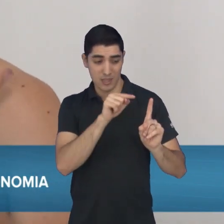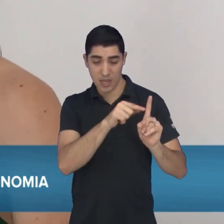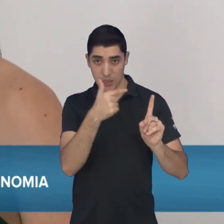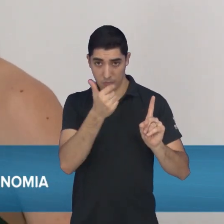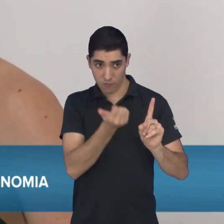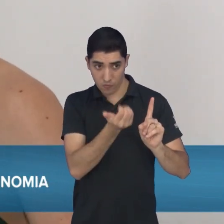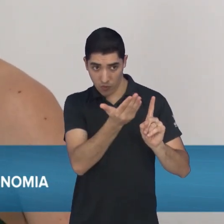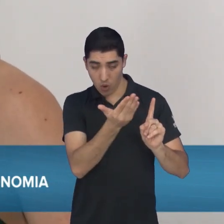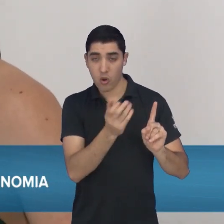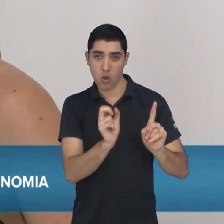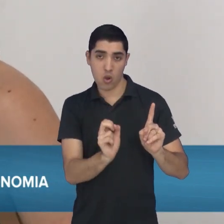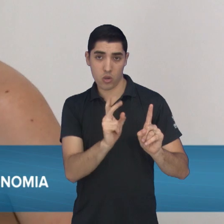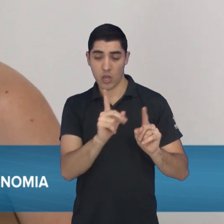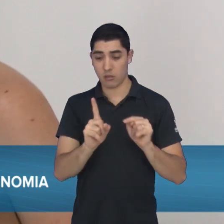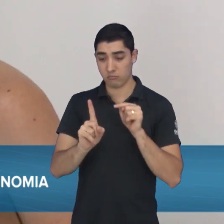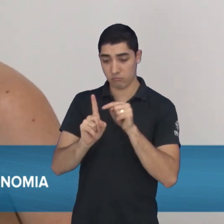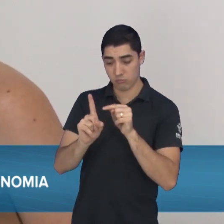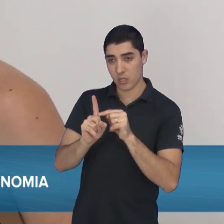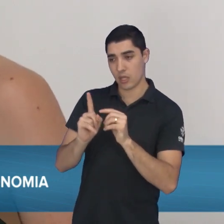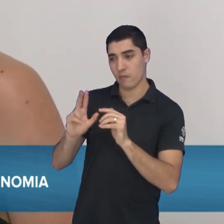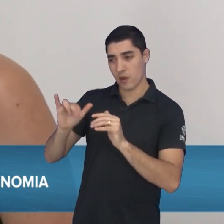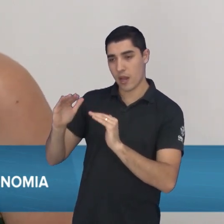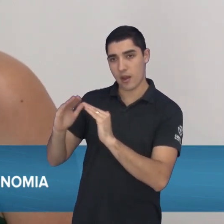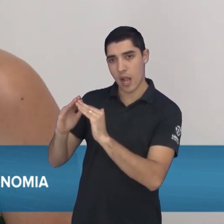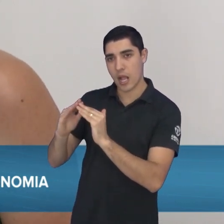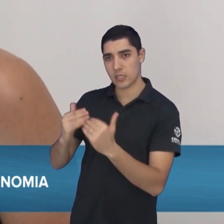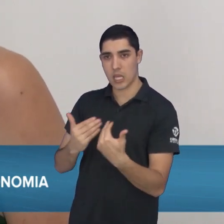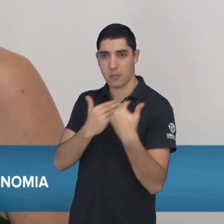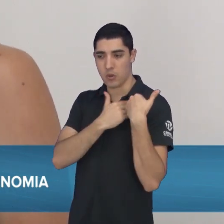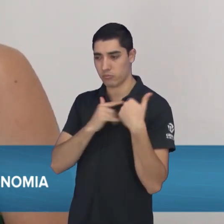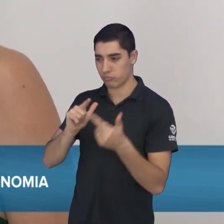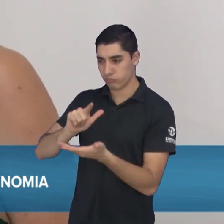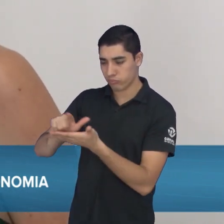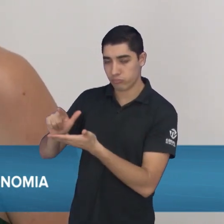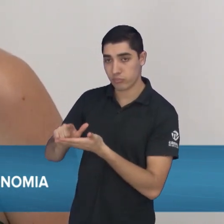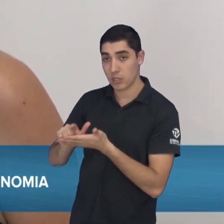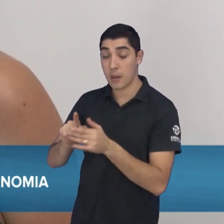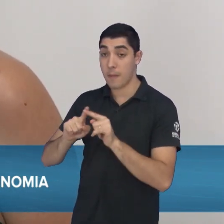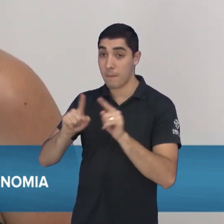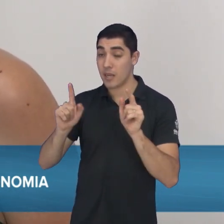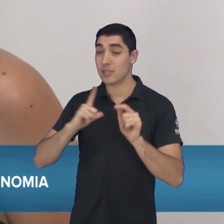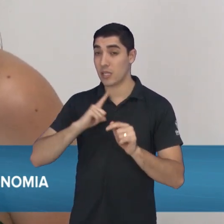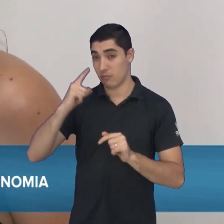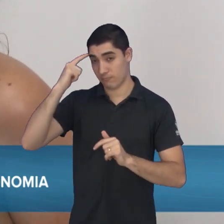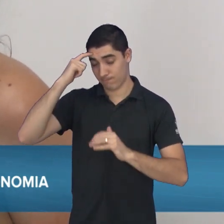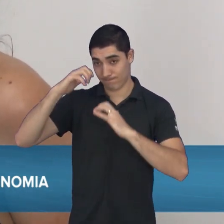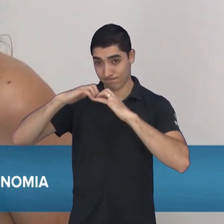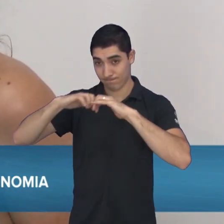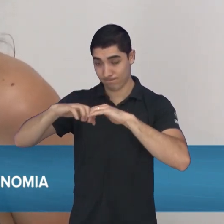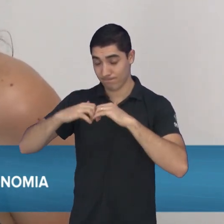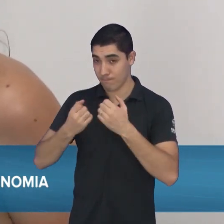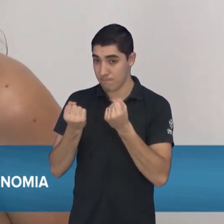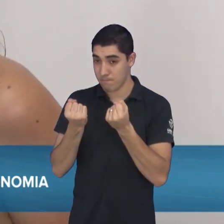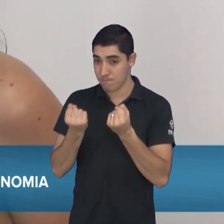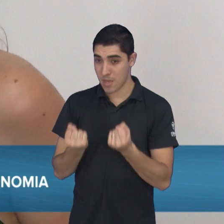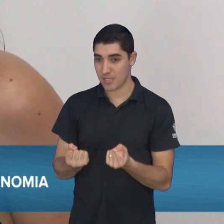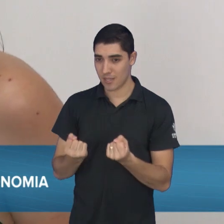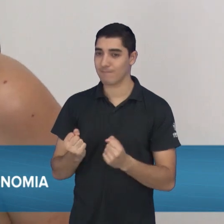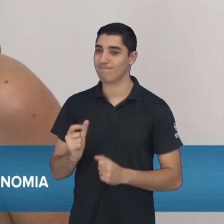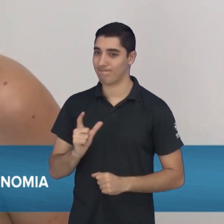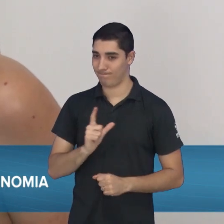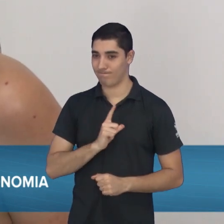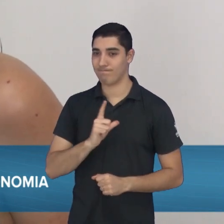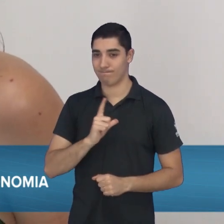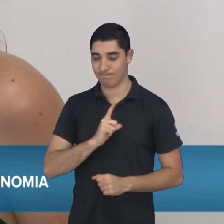pessoa vai cuidar dessa gestão doméstica. Mas existe uma carga mental de trabalho muito grande dentro das mulheres,